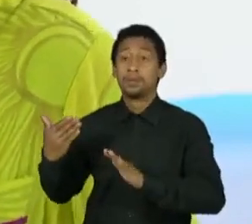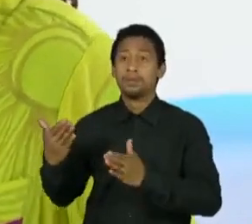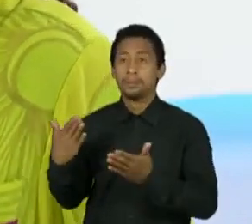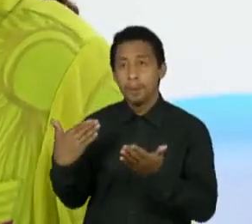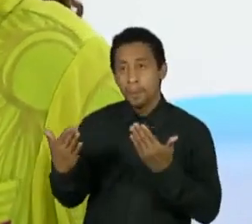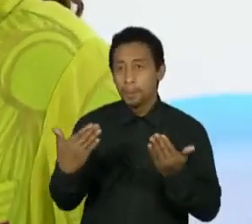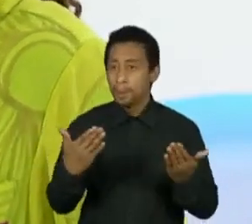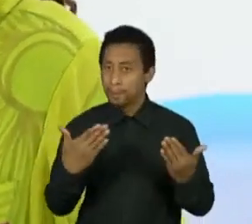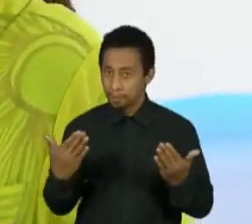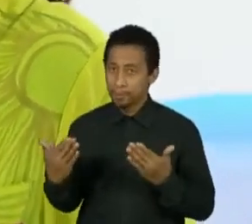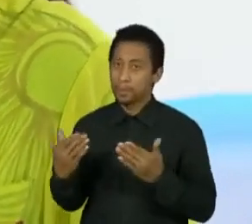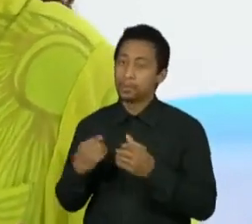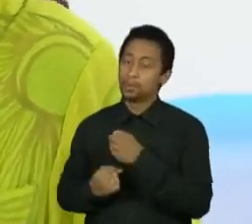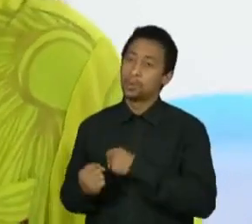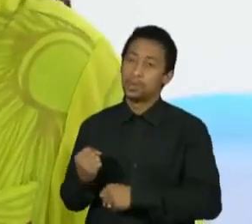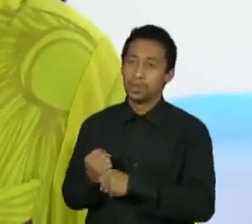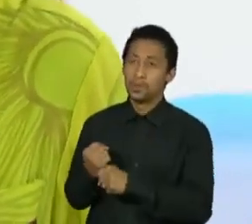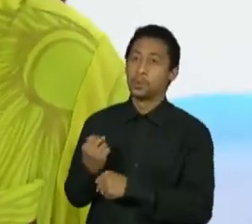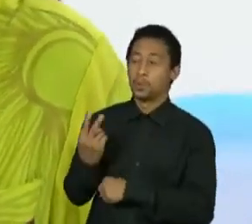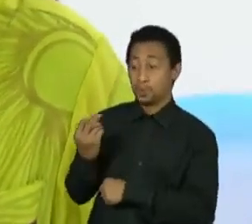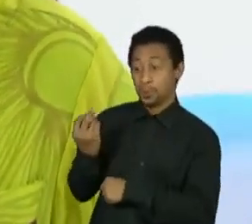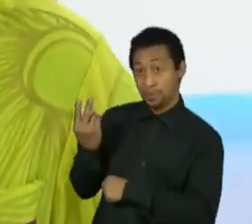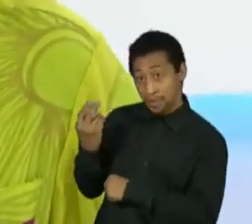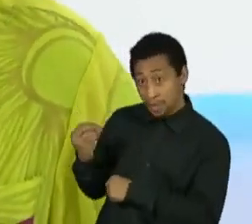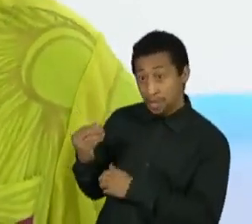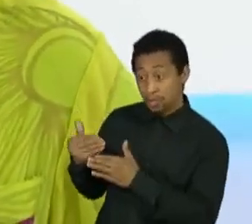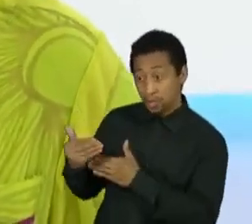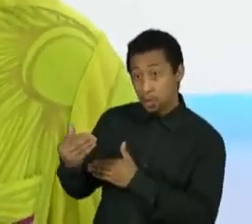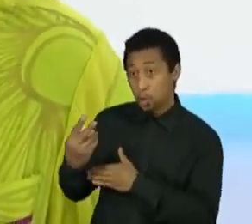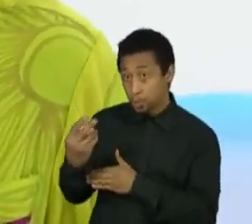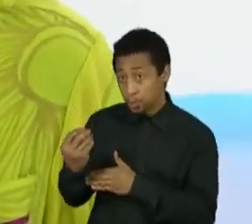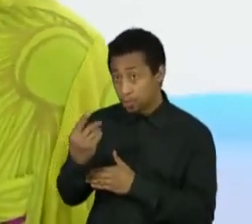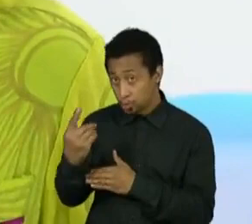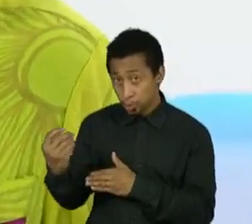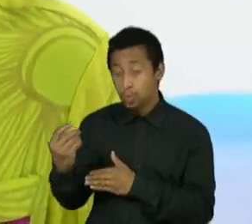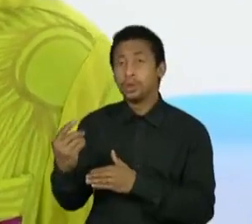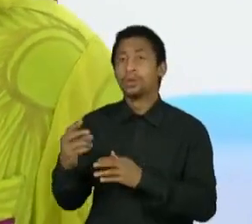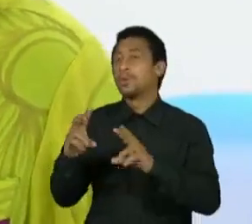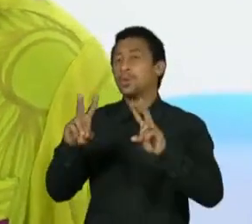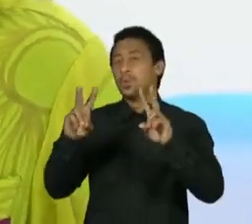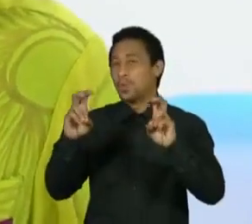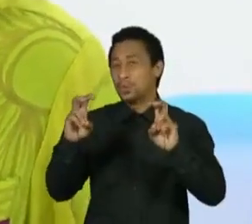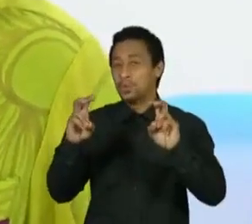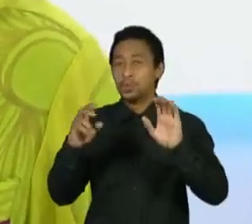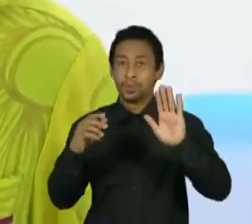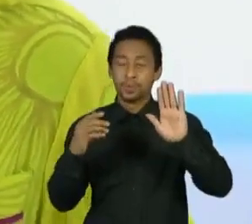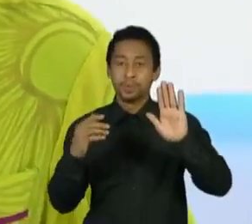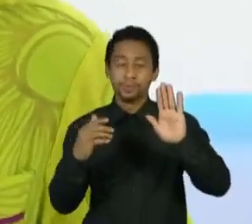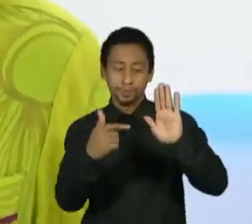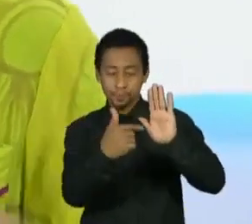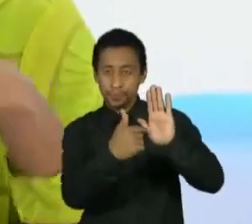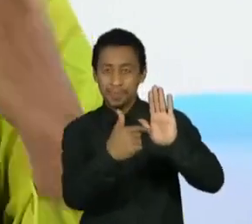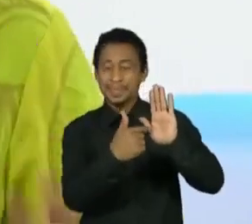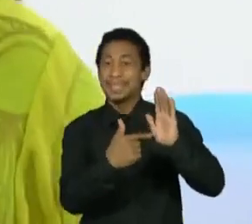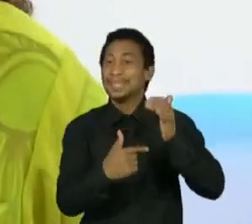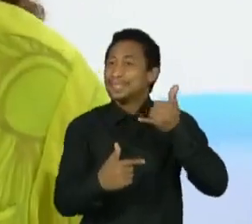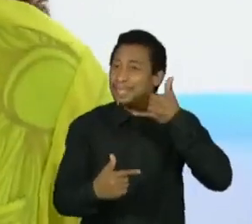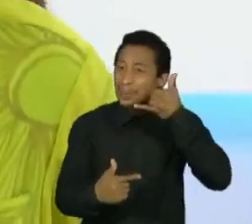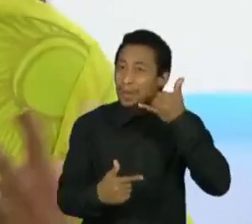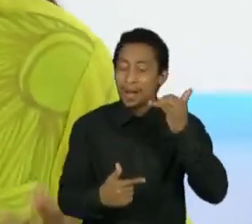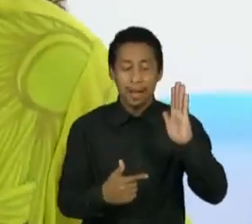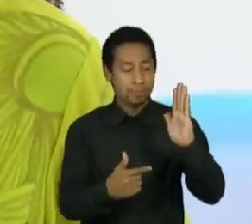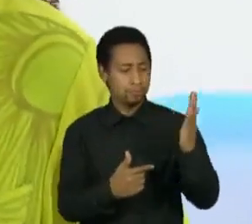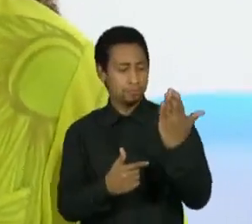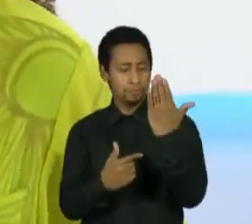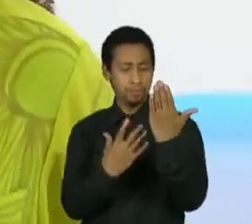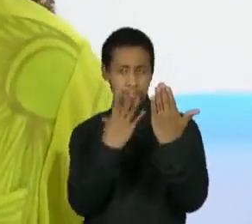agora em 2021, 2020, porque era o reconhecimento facial, né? E aí entrava não só as mulheres negras, mas também os homens